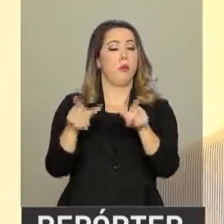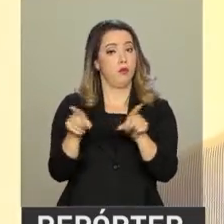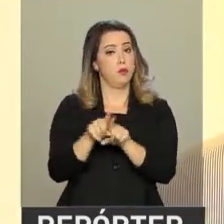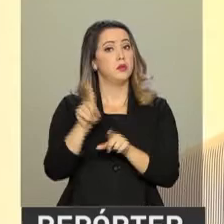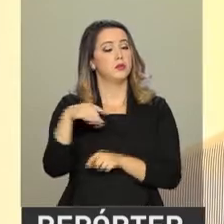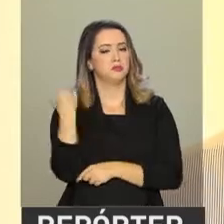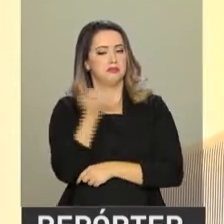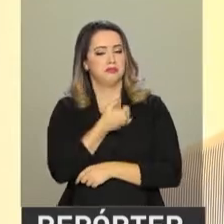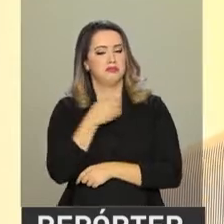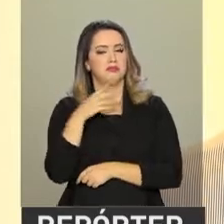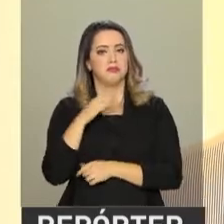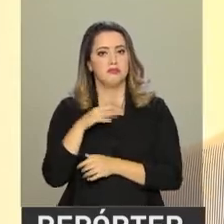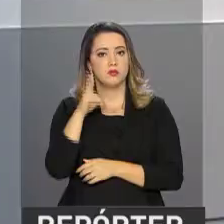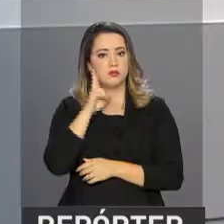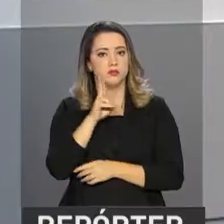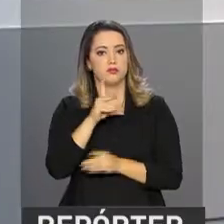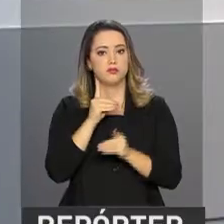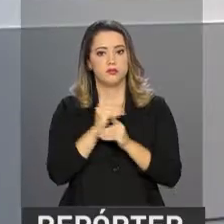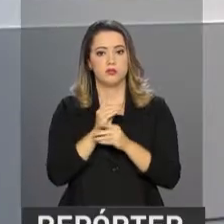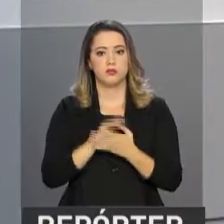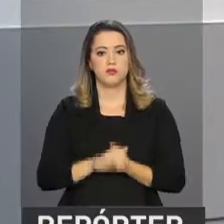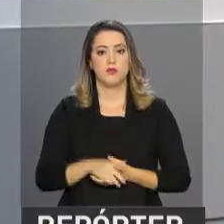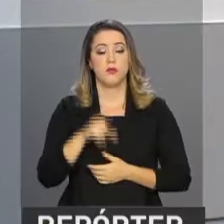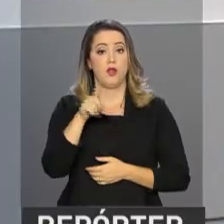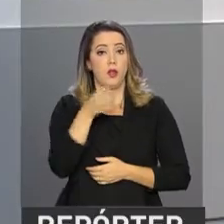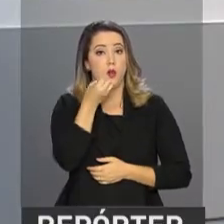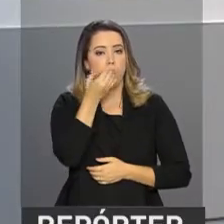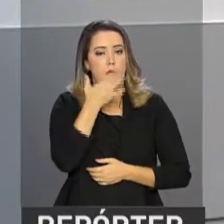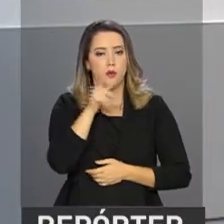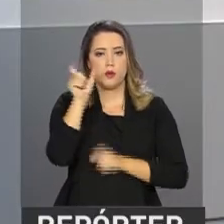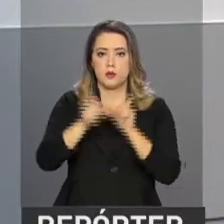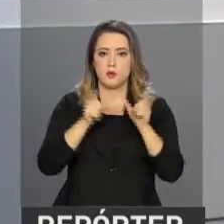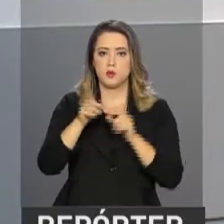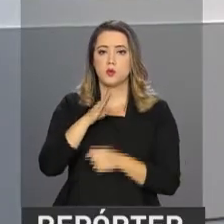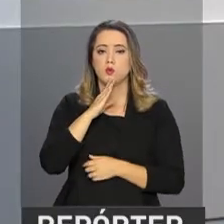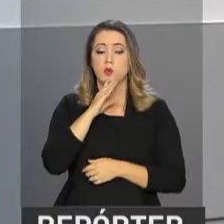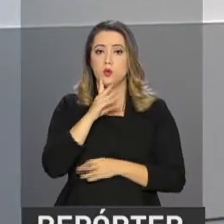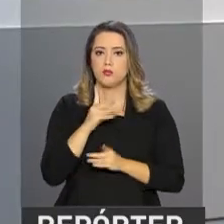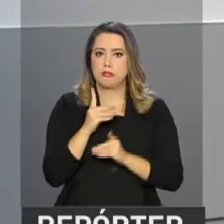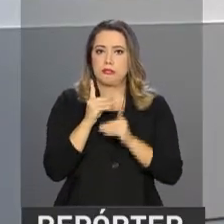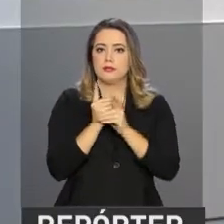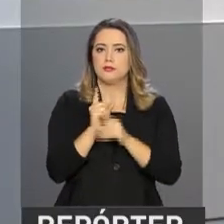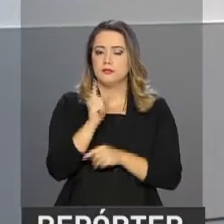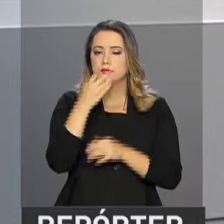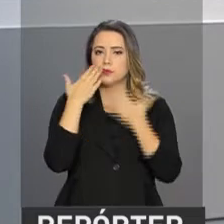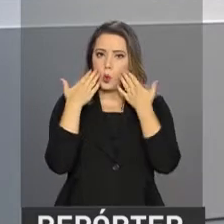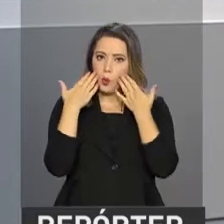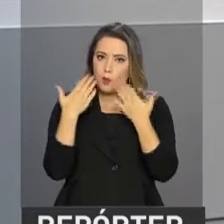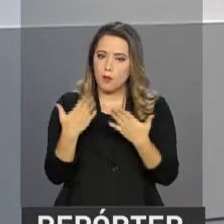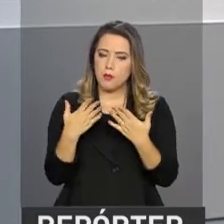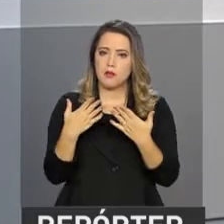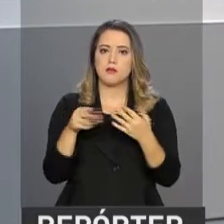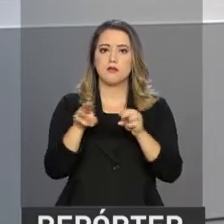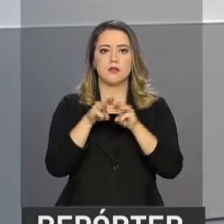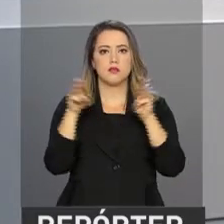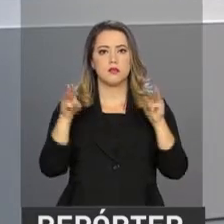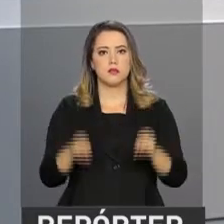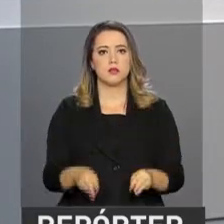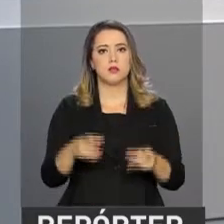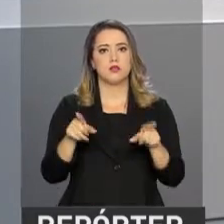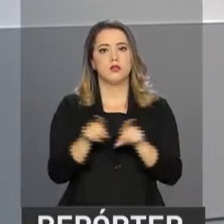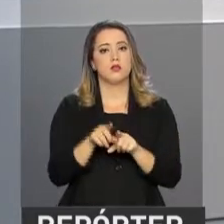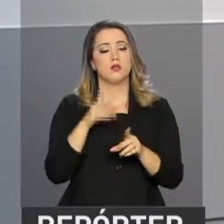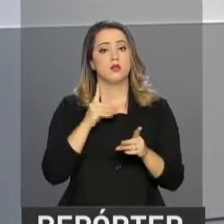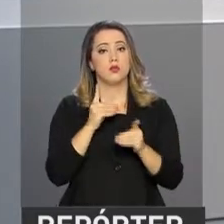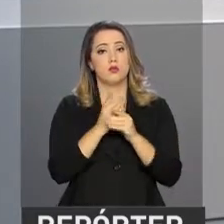pesquisa que a gente acabou de anunciar que o bom é que o público poderá conhecer a descoberta em uma exposição com réplicas dos achados